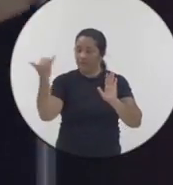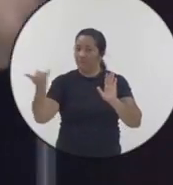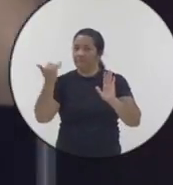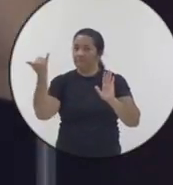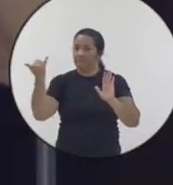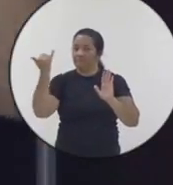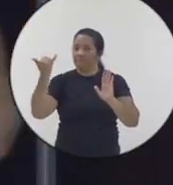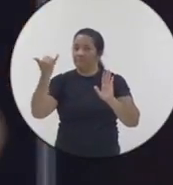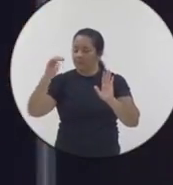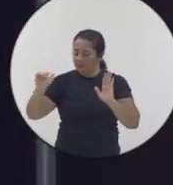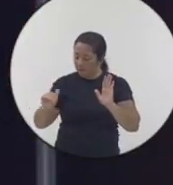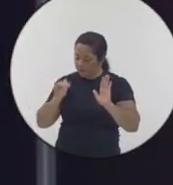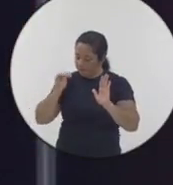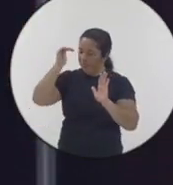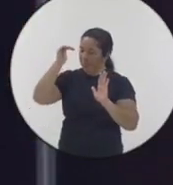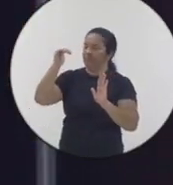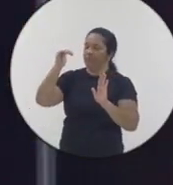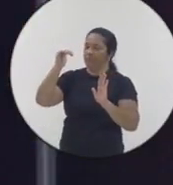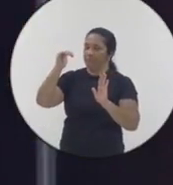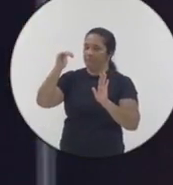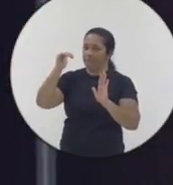avanço eu mais,